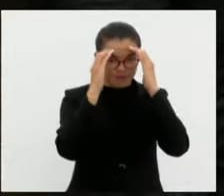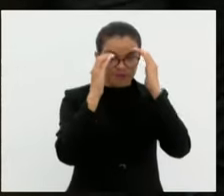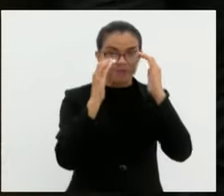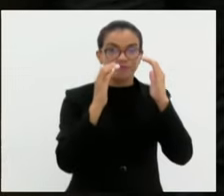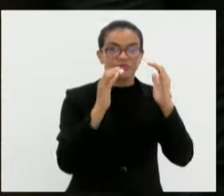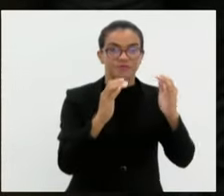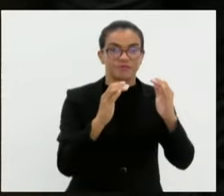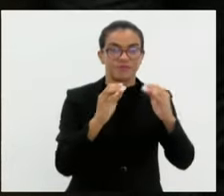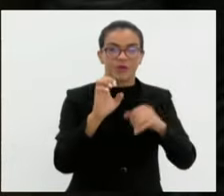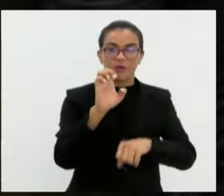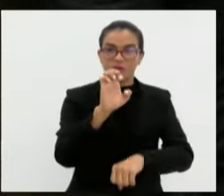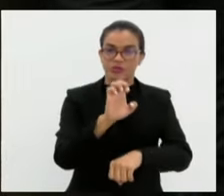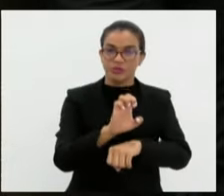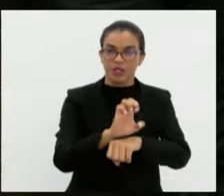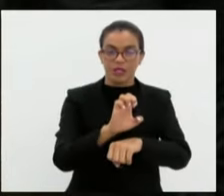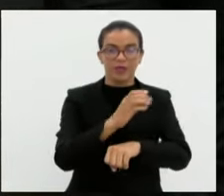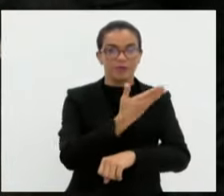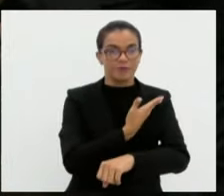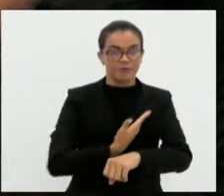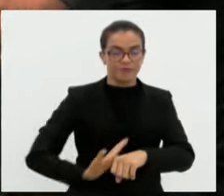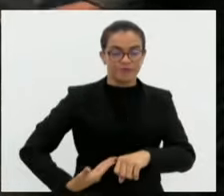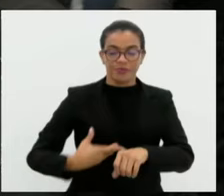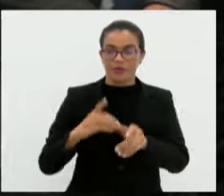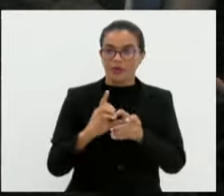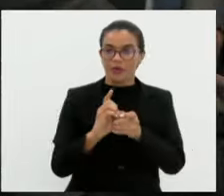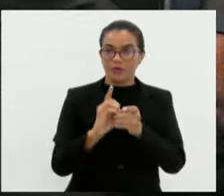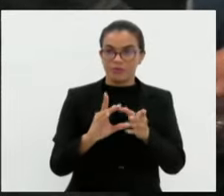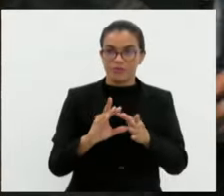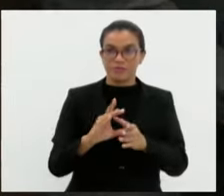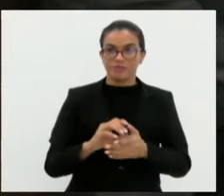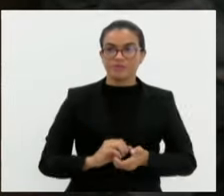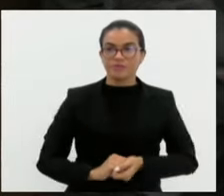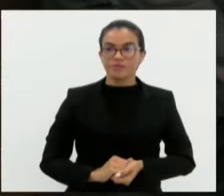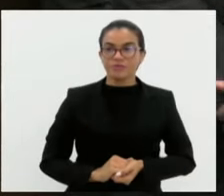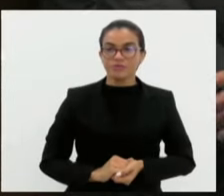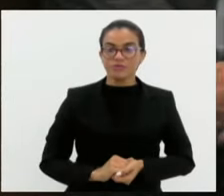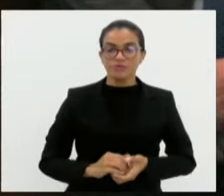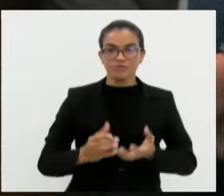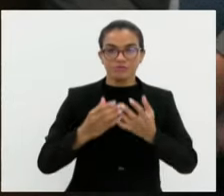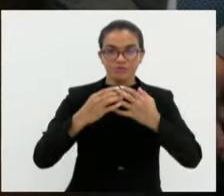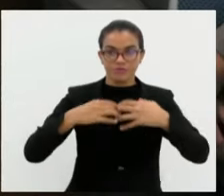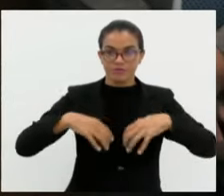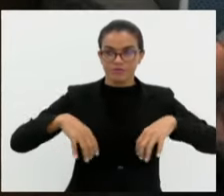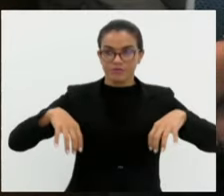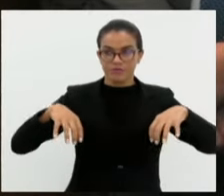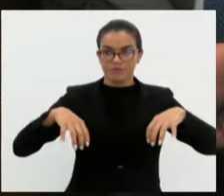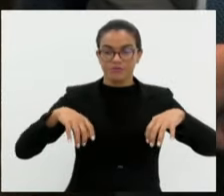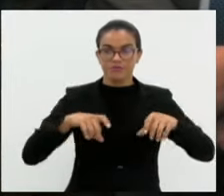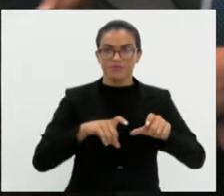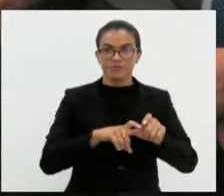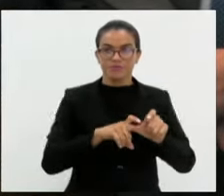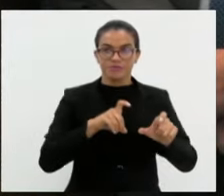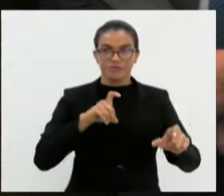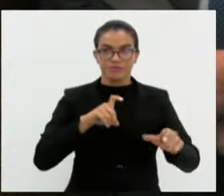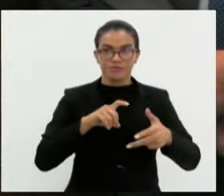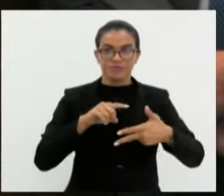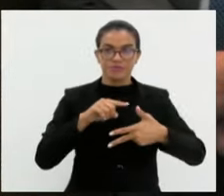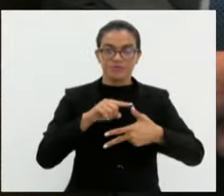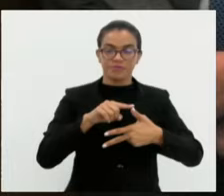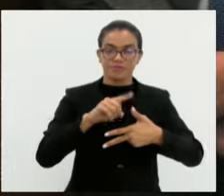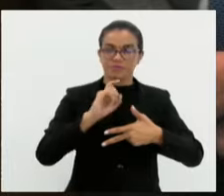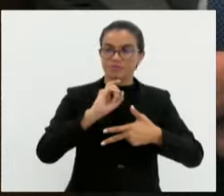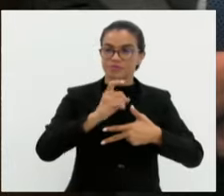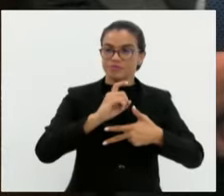ao Estado democrático de direito, pela separação e autonomia dos poderes da